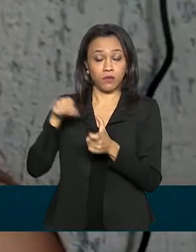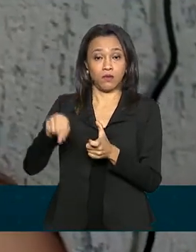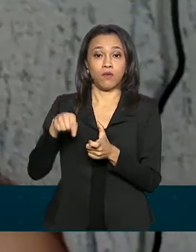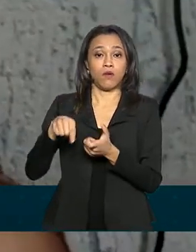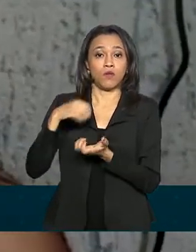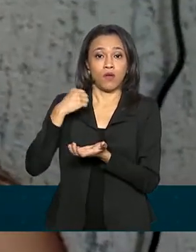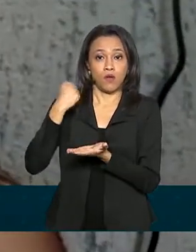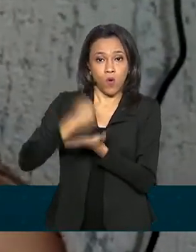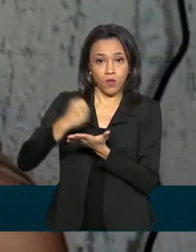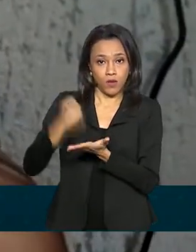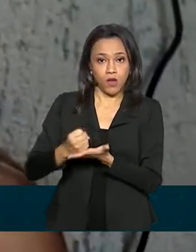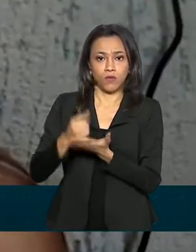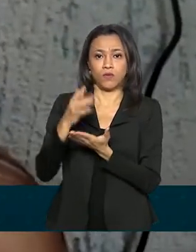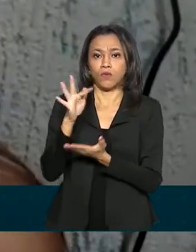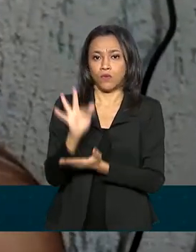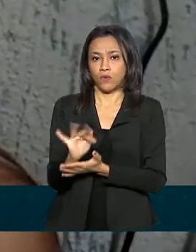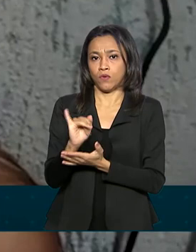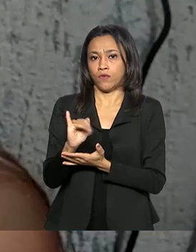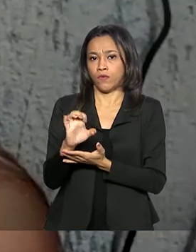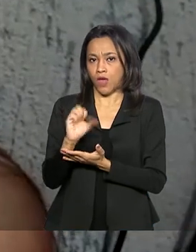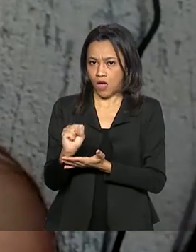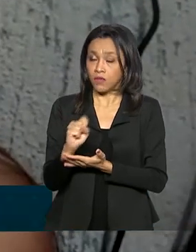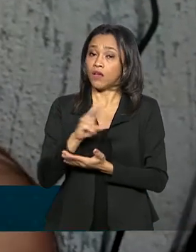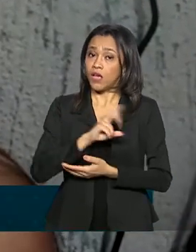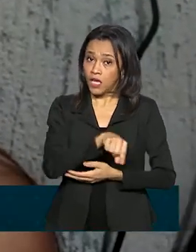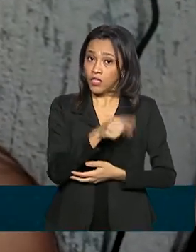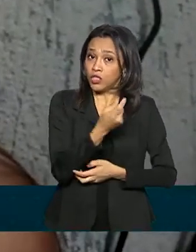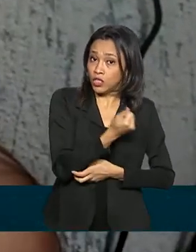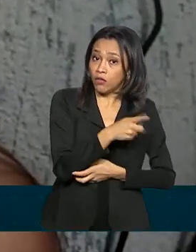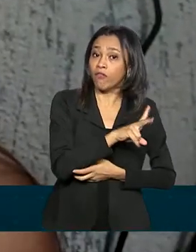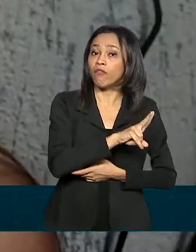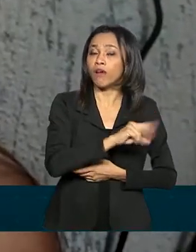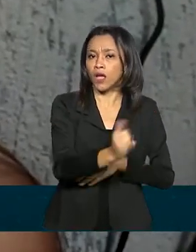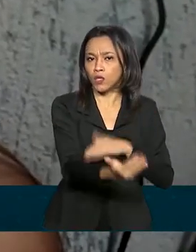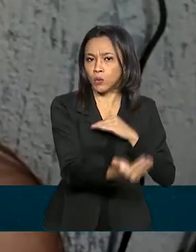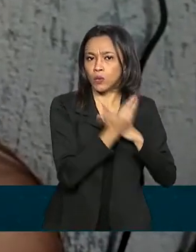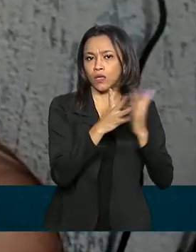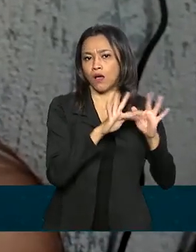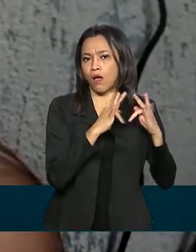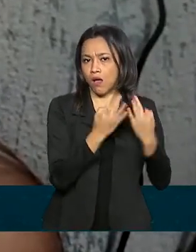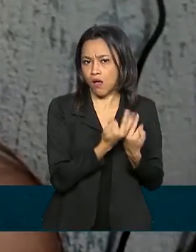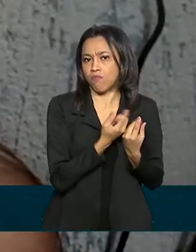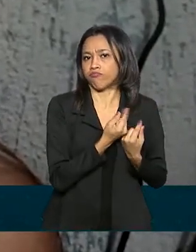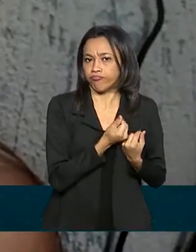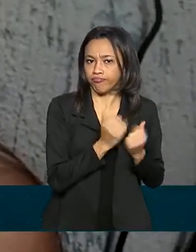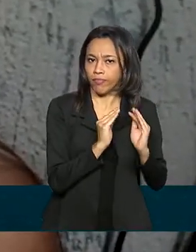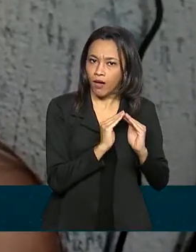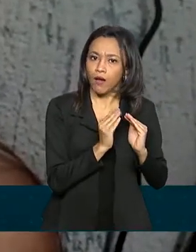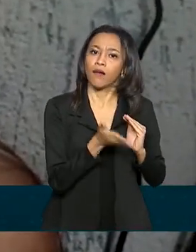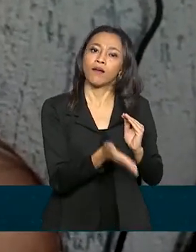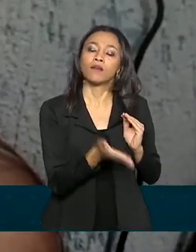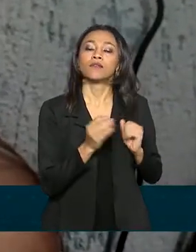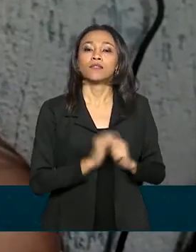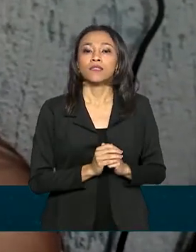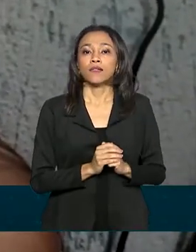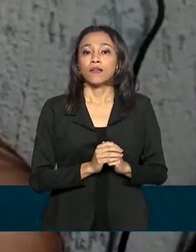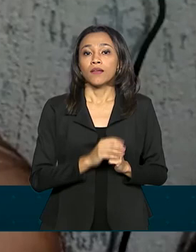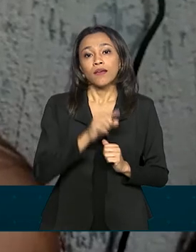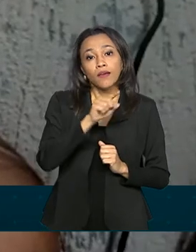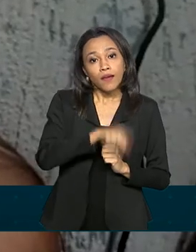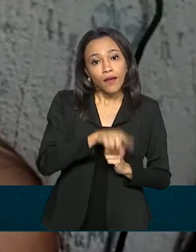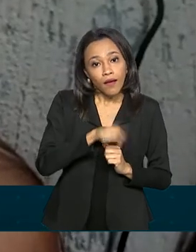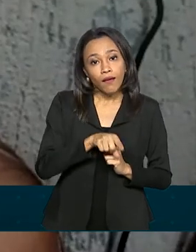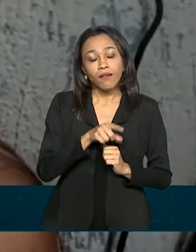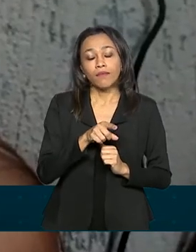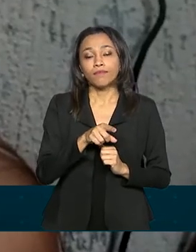meses, vai sim ajudar na renda. E como autônoma, isso é outra fonte de